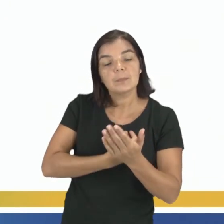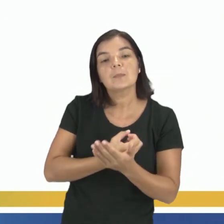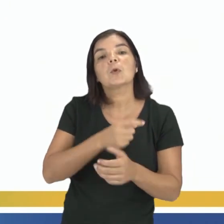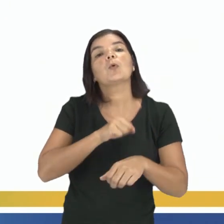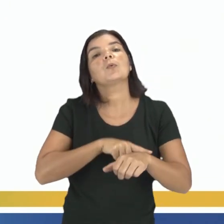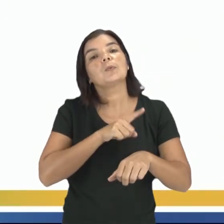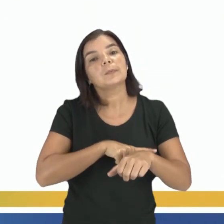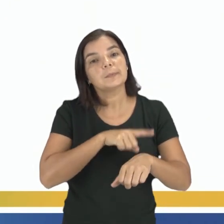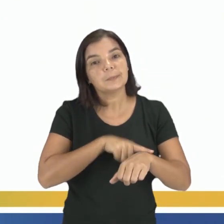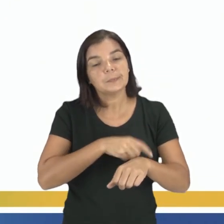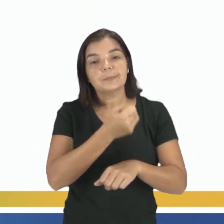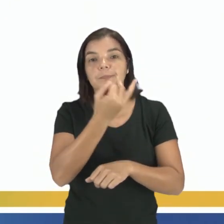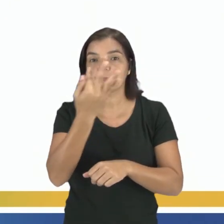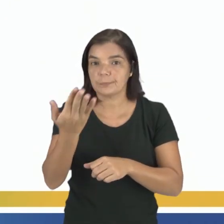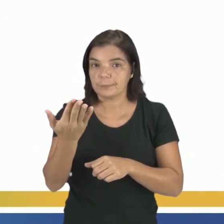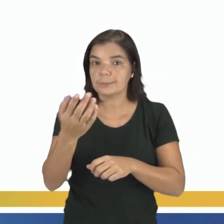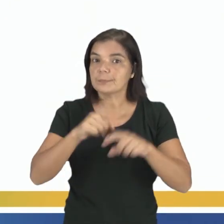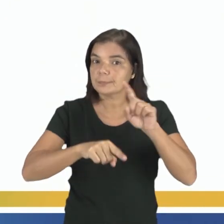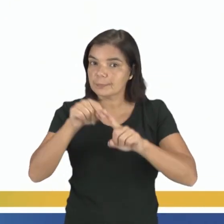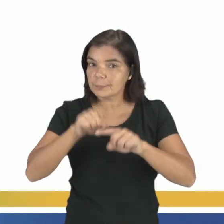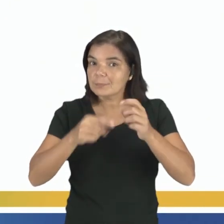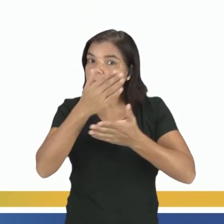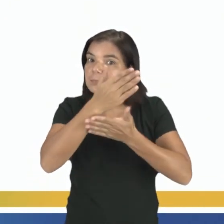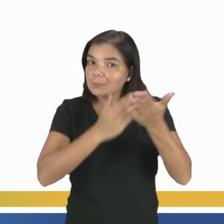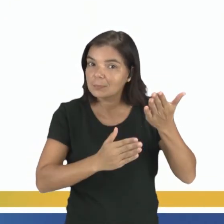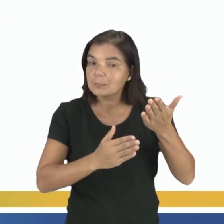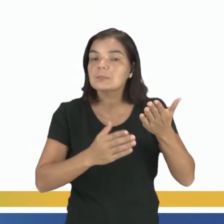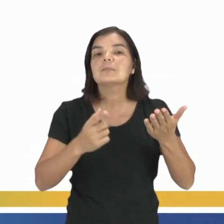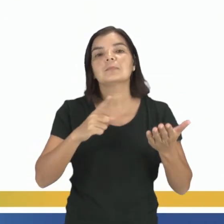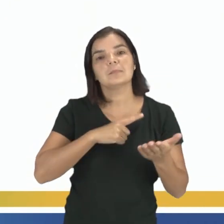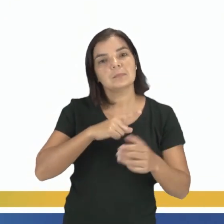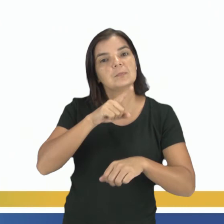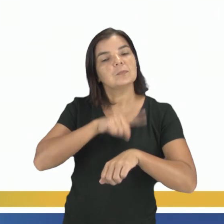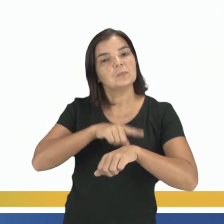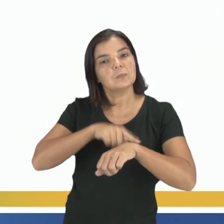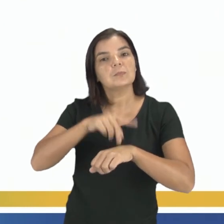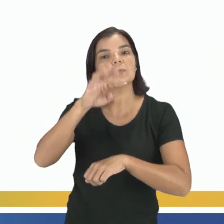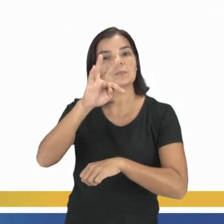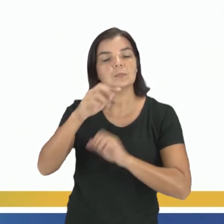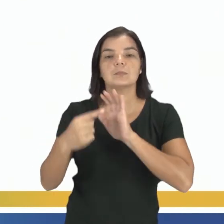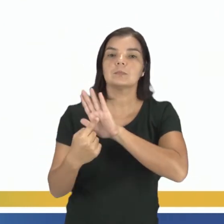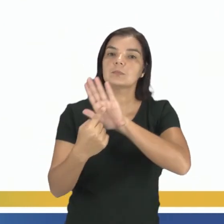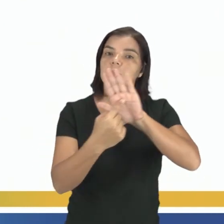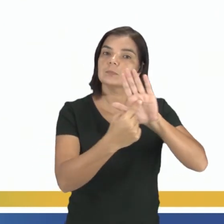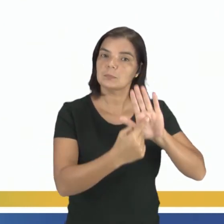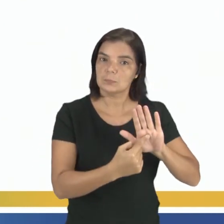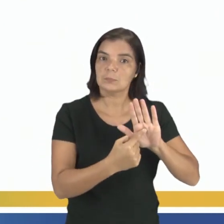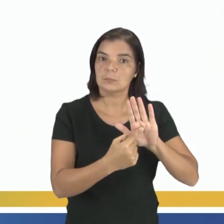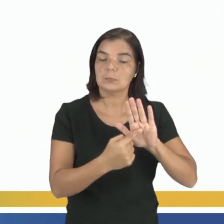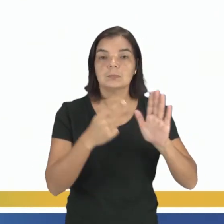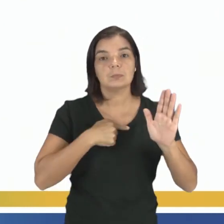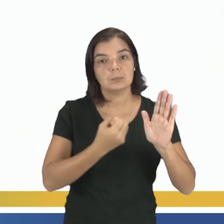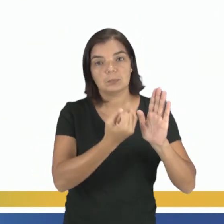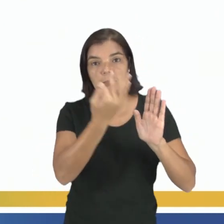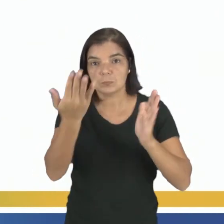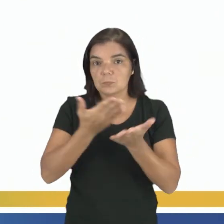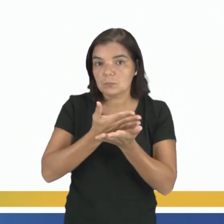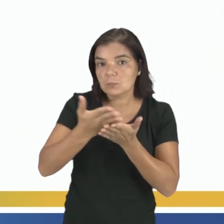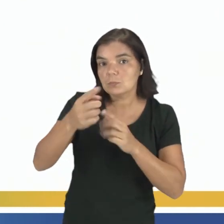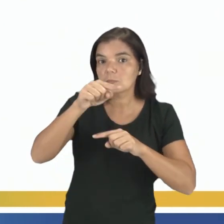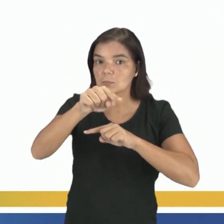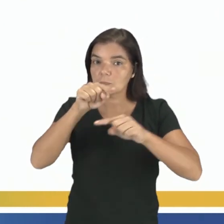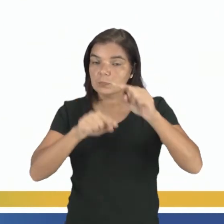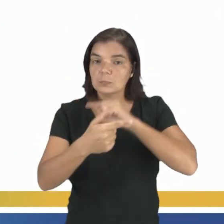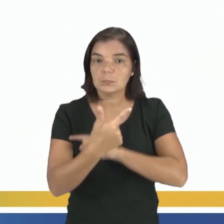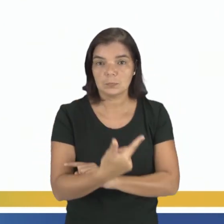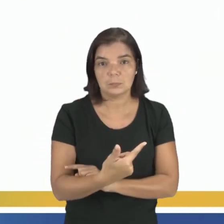quanto tempo que essa quantidade de material está na metade, então esse Q de T vai ser representado pela minha quantidade inicial dividido